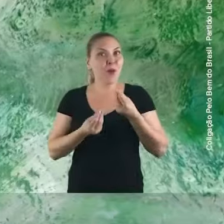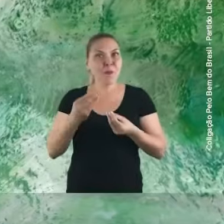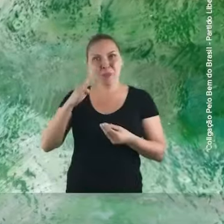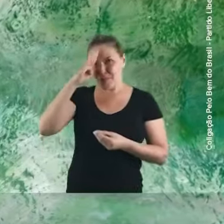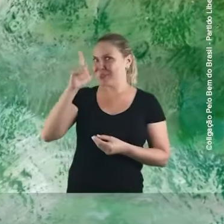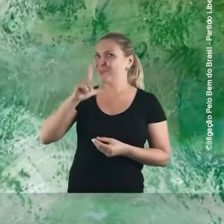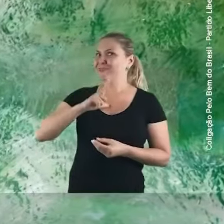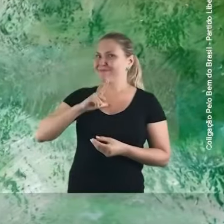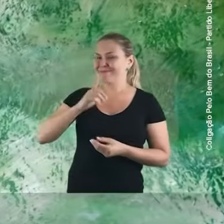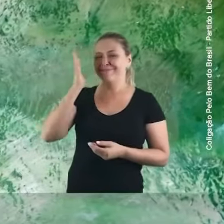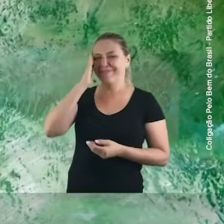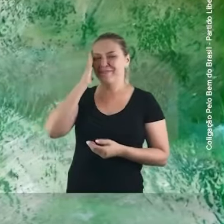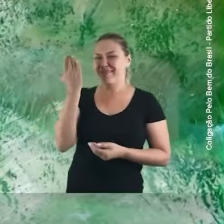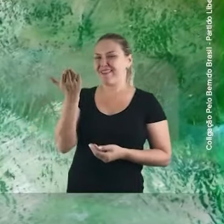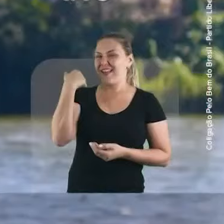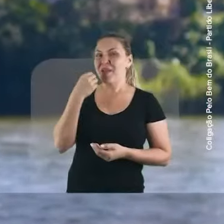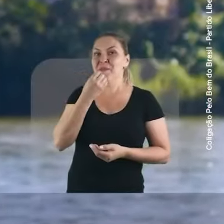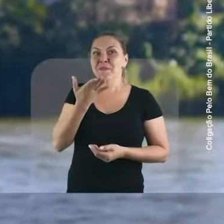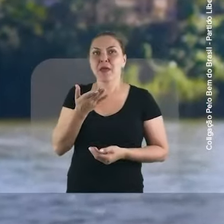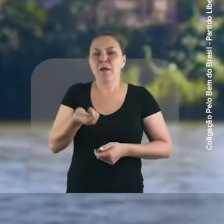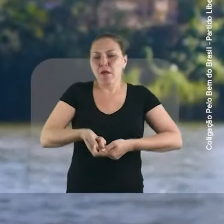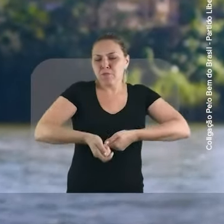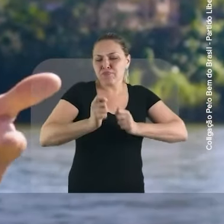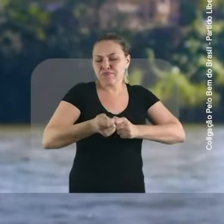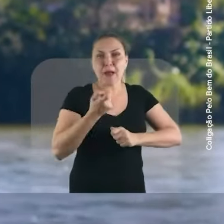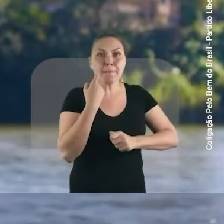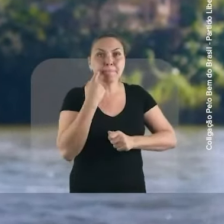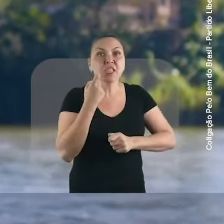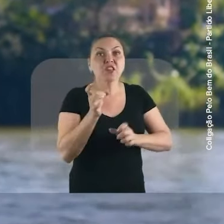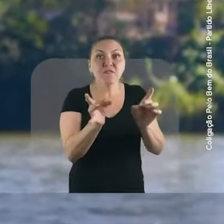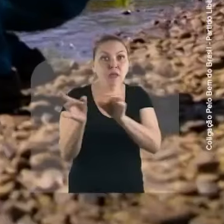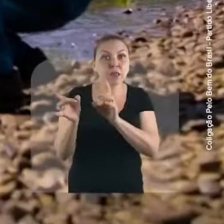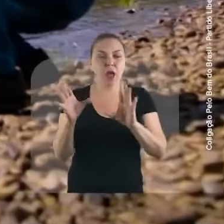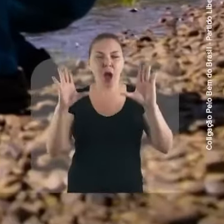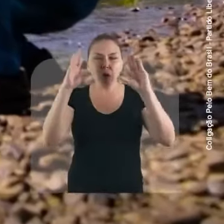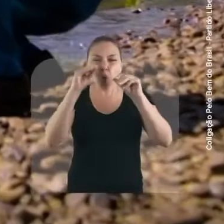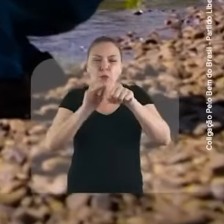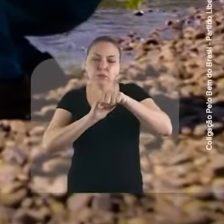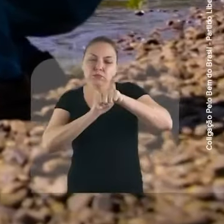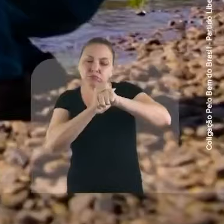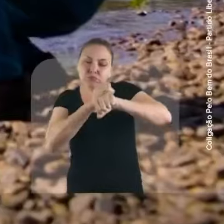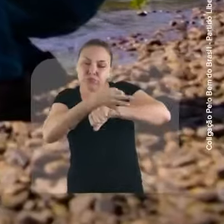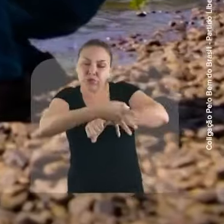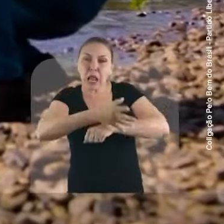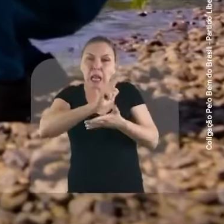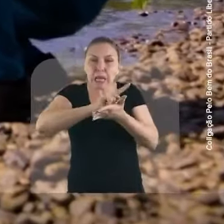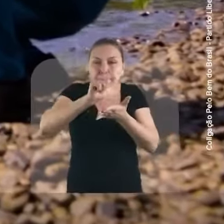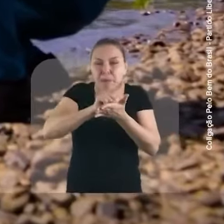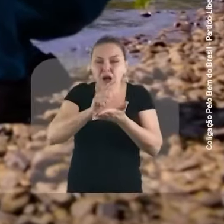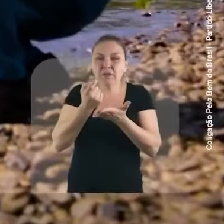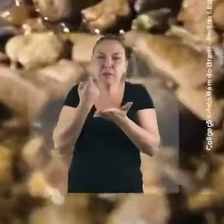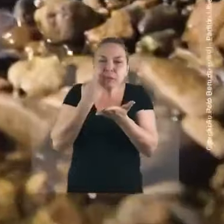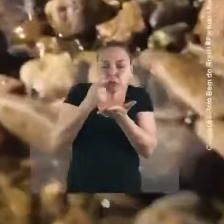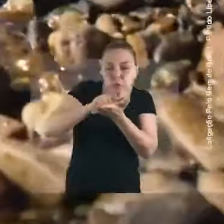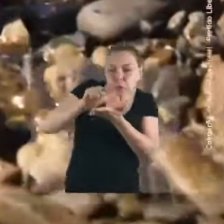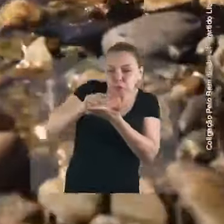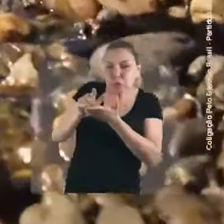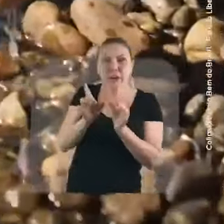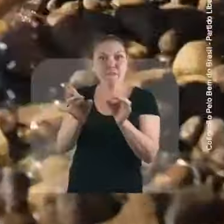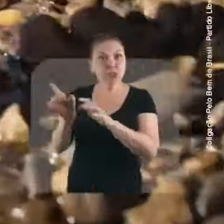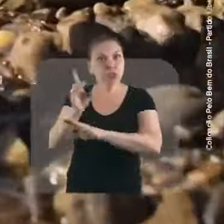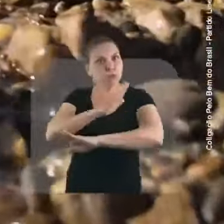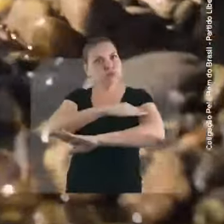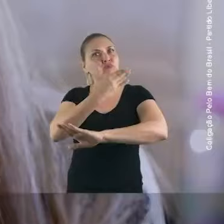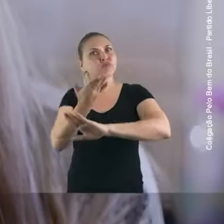menino Jair Já sabia muito bem Esse peixe então Ele pegava para vender Pegava à noite Na madrugada Limpava o peixe E